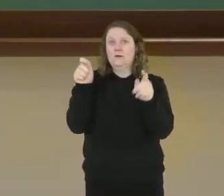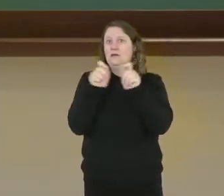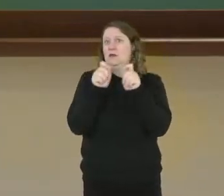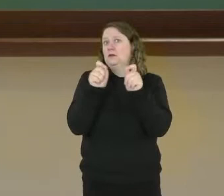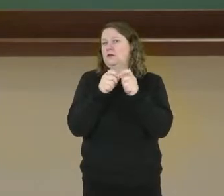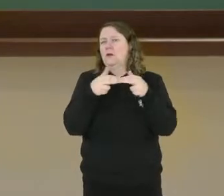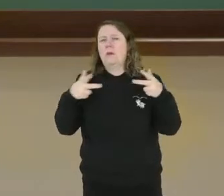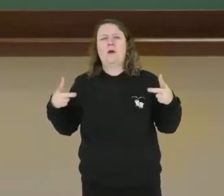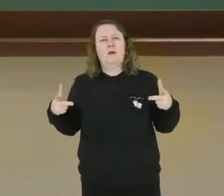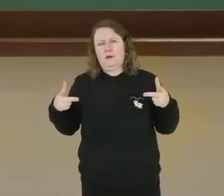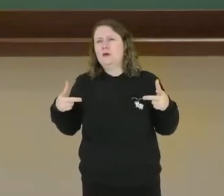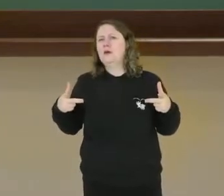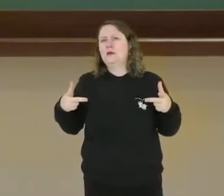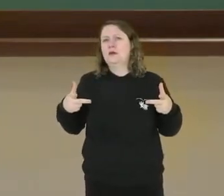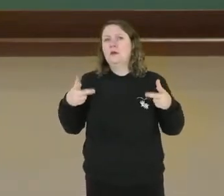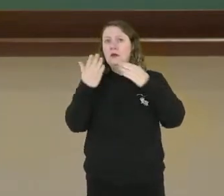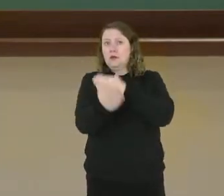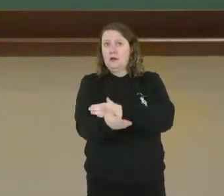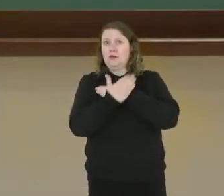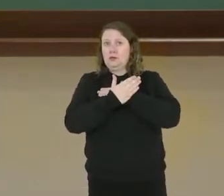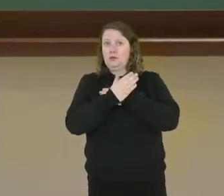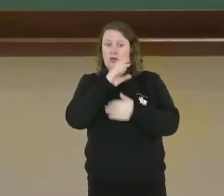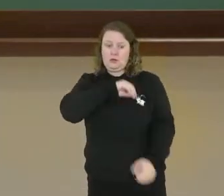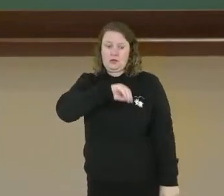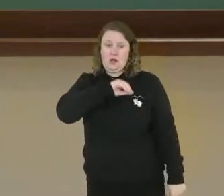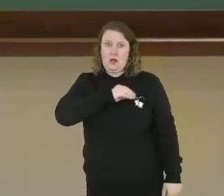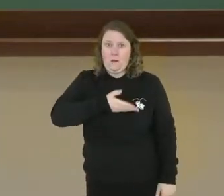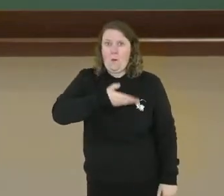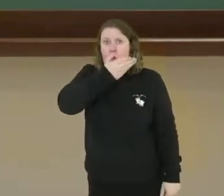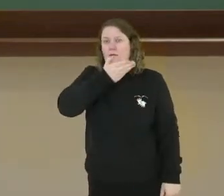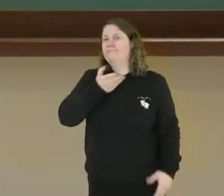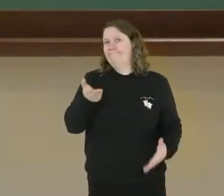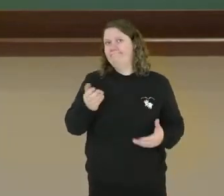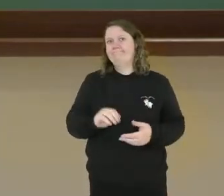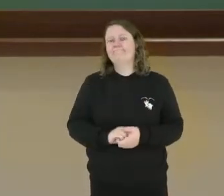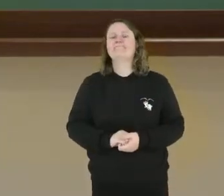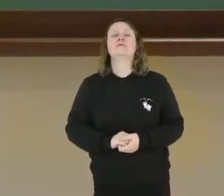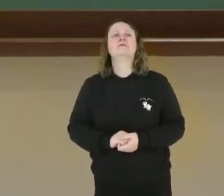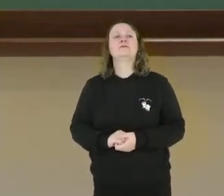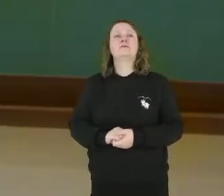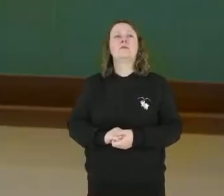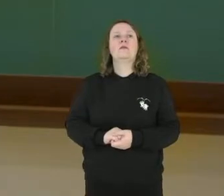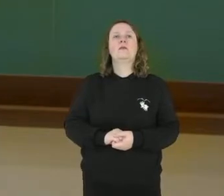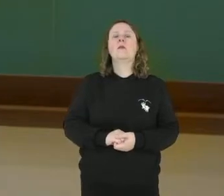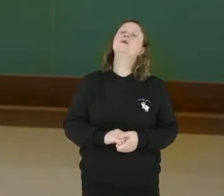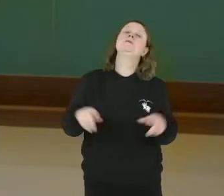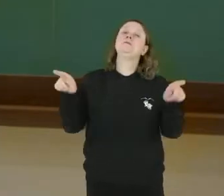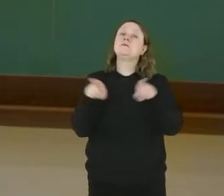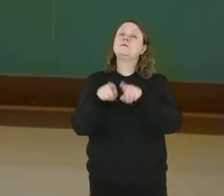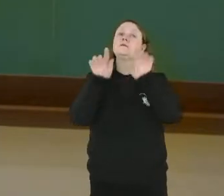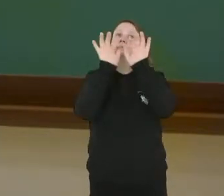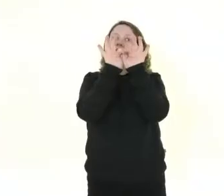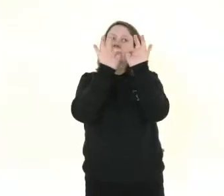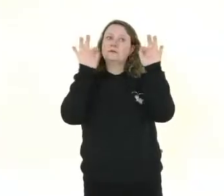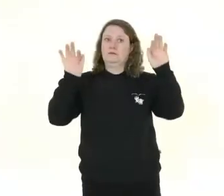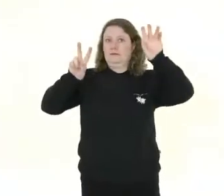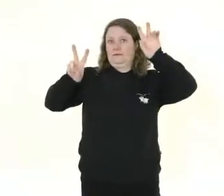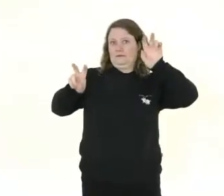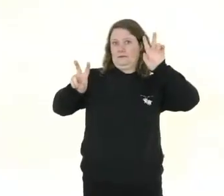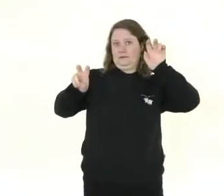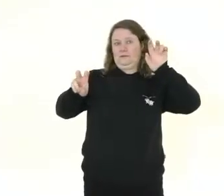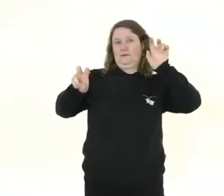e foram inventando coisas para poder ganhar dinheiro, para poder se manter. Então, tá ali. Essa frase foi dita inúmeras vezes por